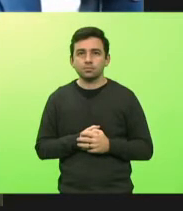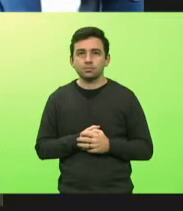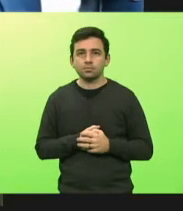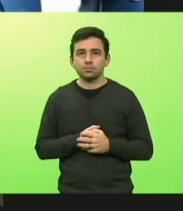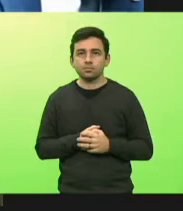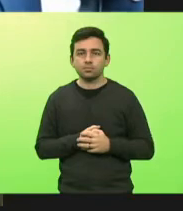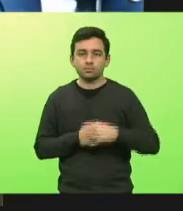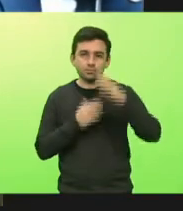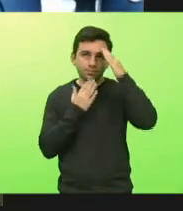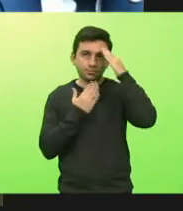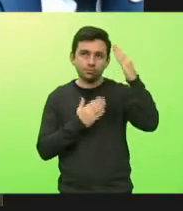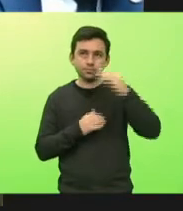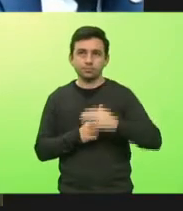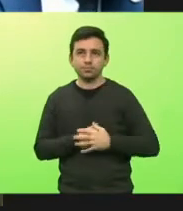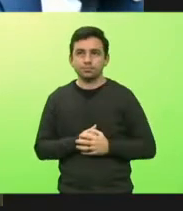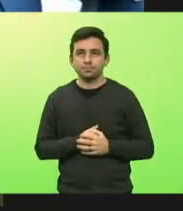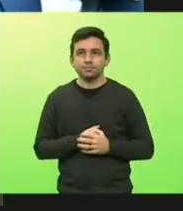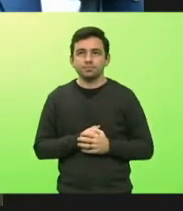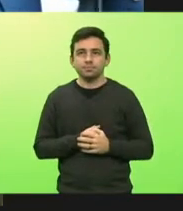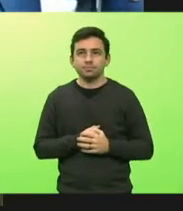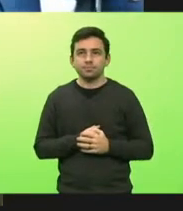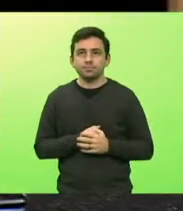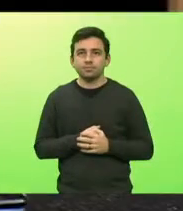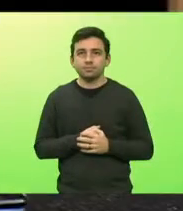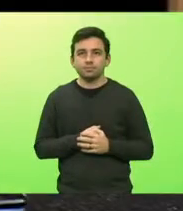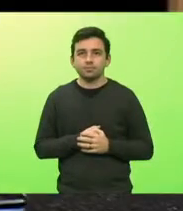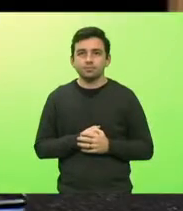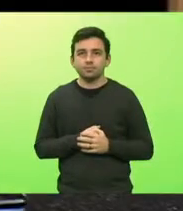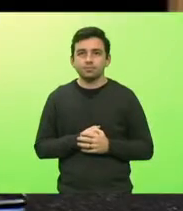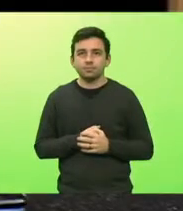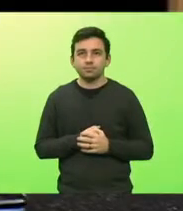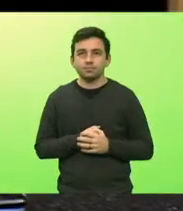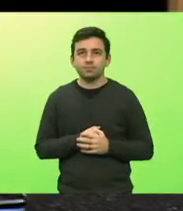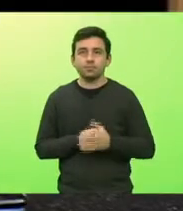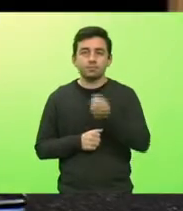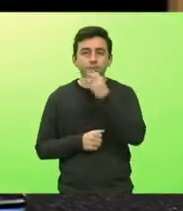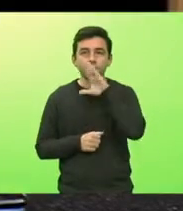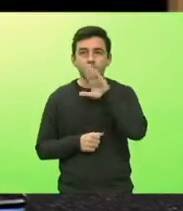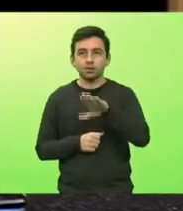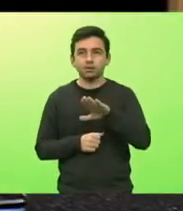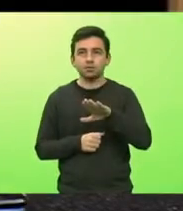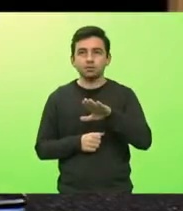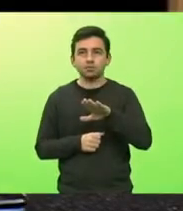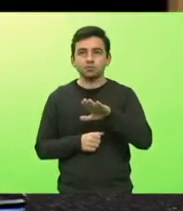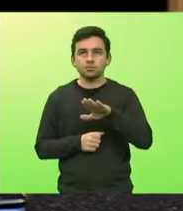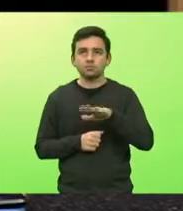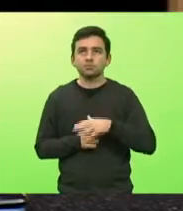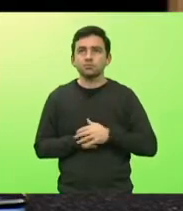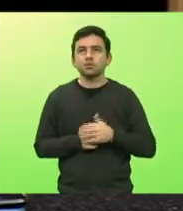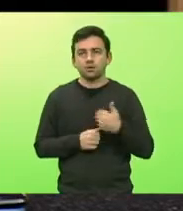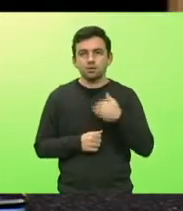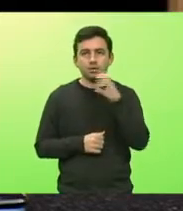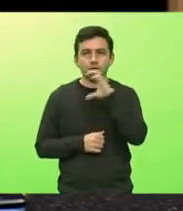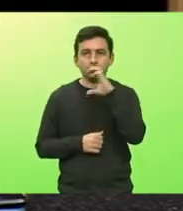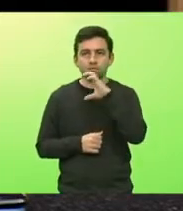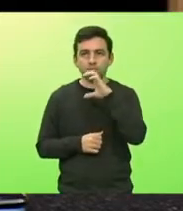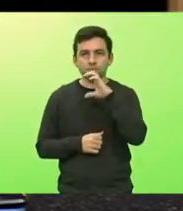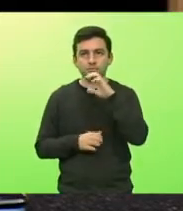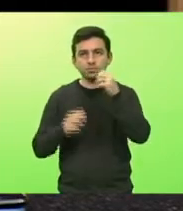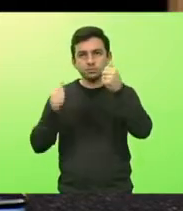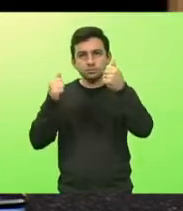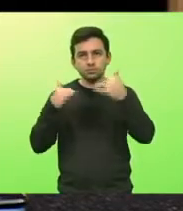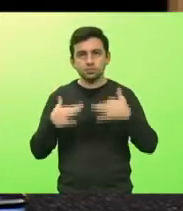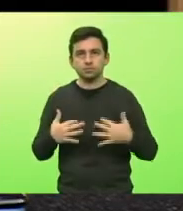obrigada, querido. Ok. Senhores deputados, muito boa tarde. Eu faço aqui de uma forma muito breve, mas também de